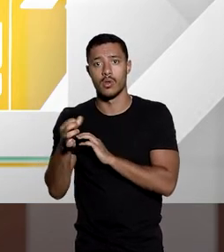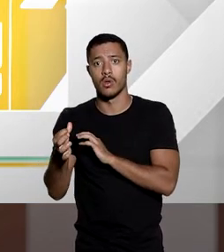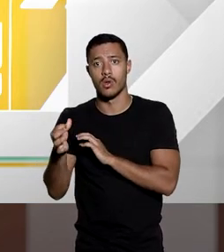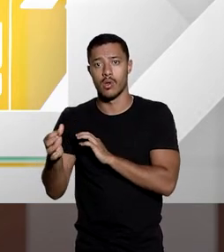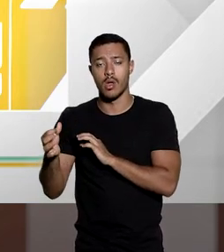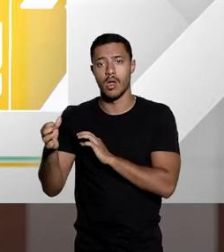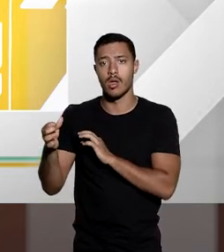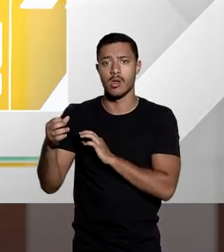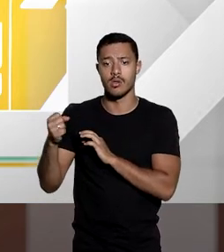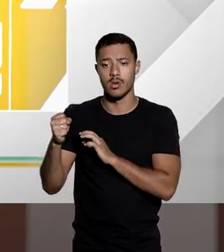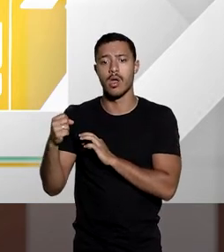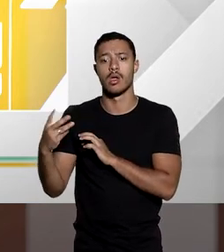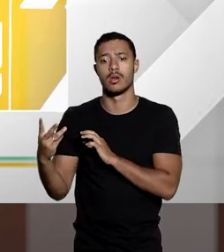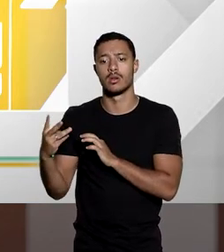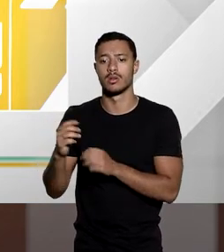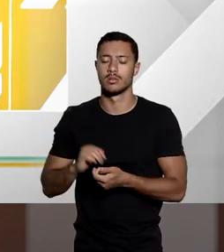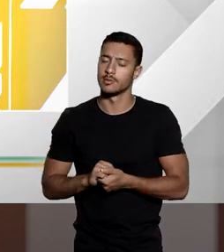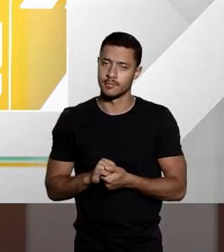93?